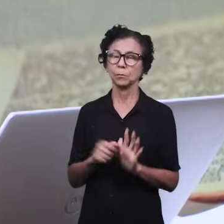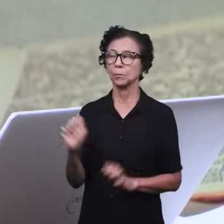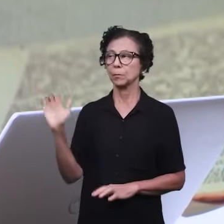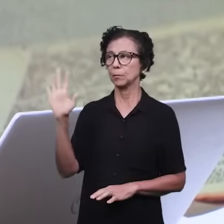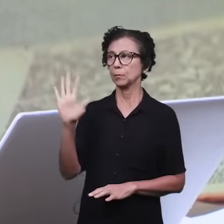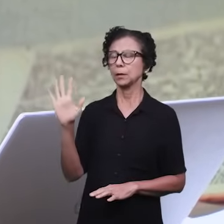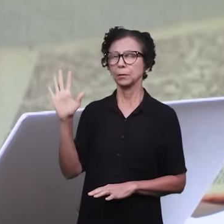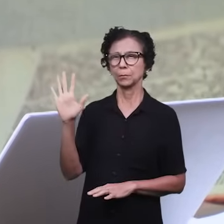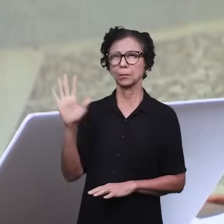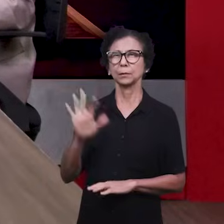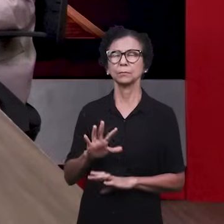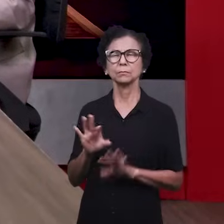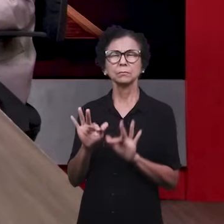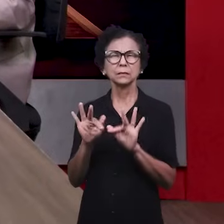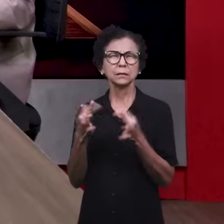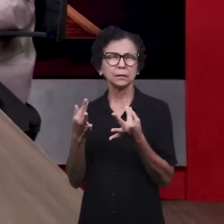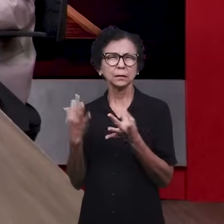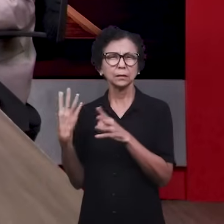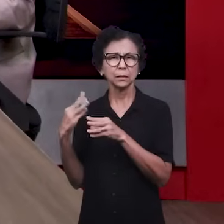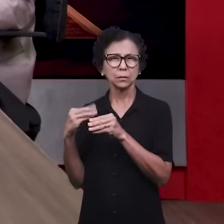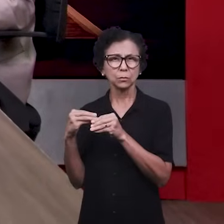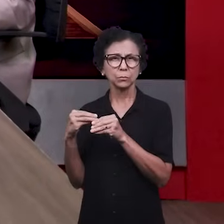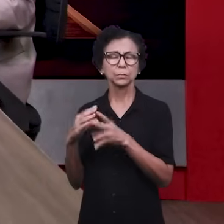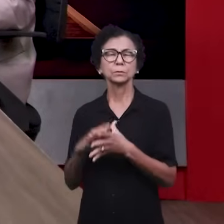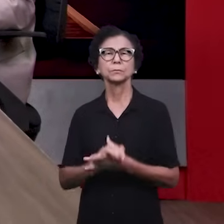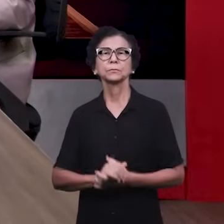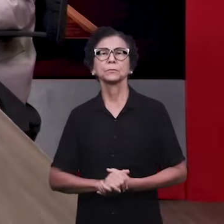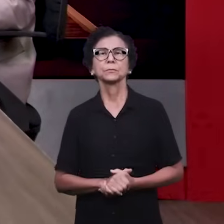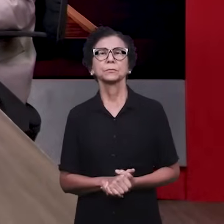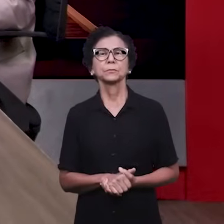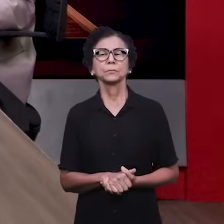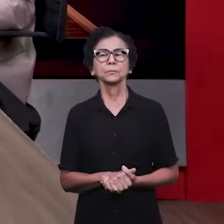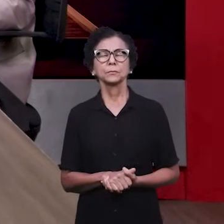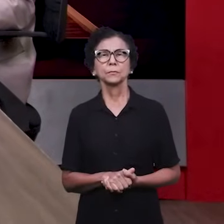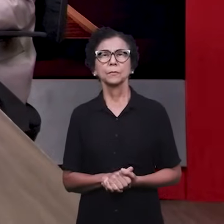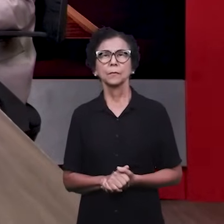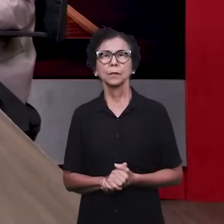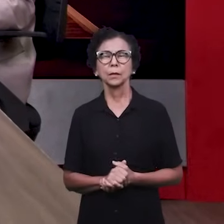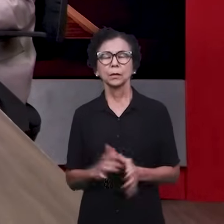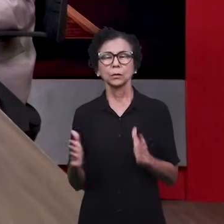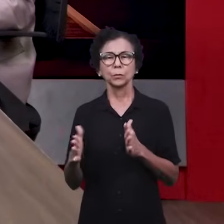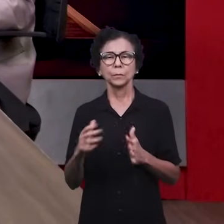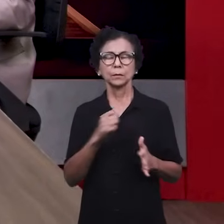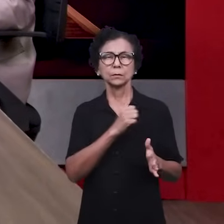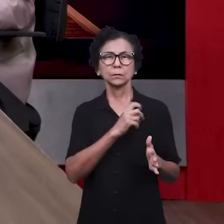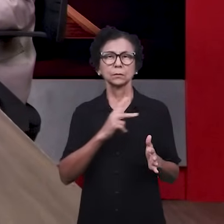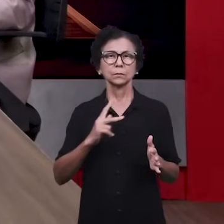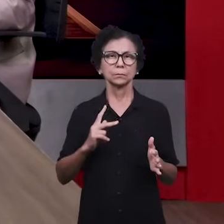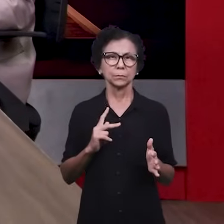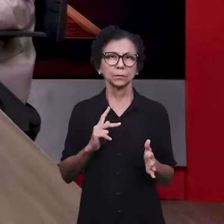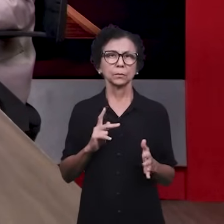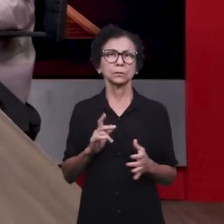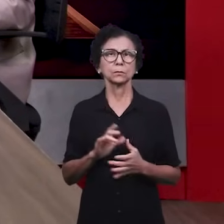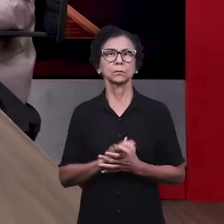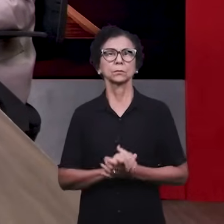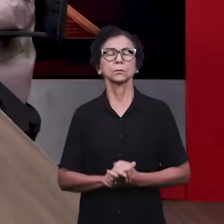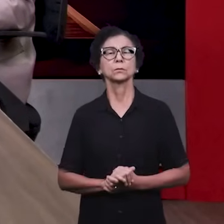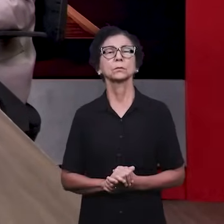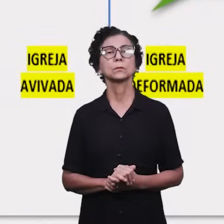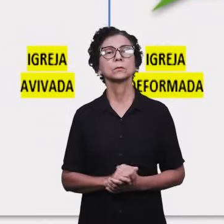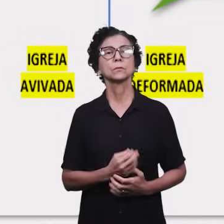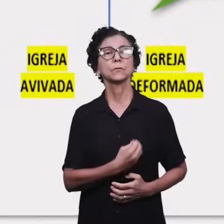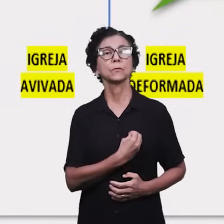bem um resumo simplificado, não, uma coisa muito simples, da era apostólica, que os apóstolos, né,